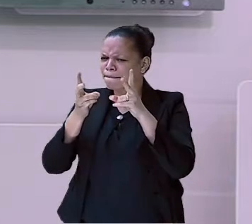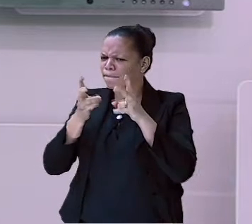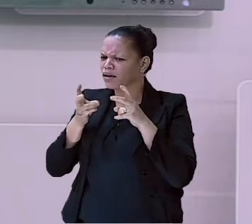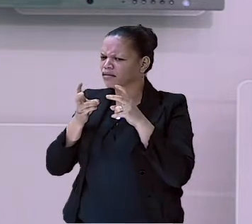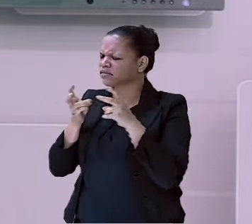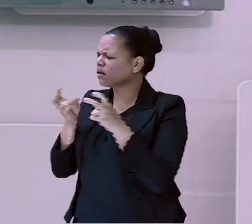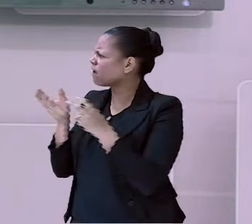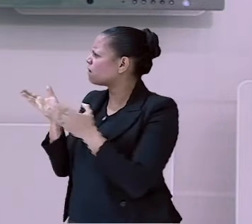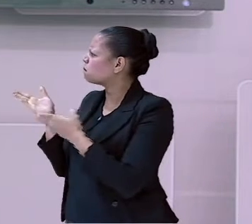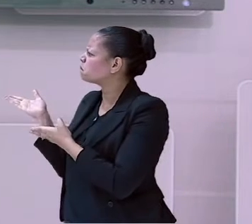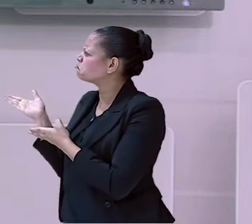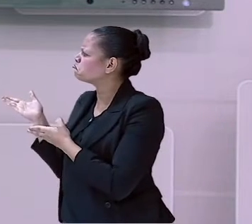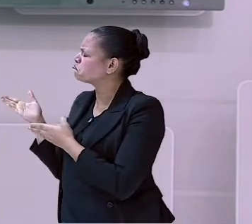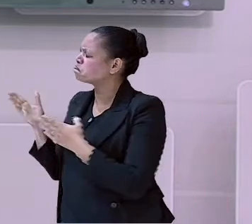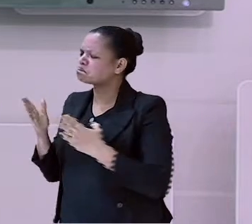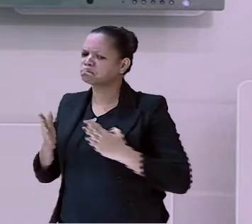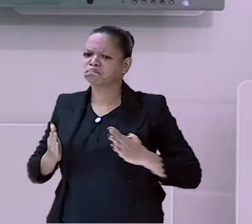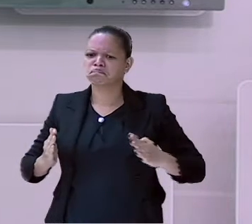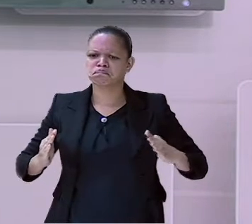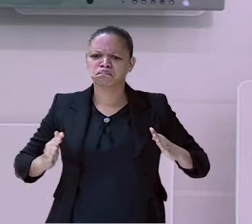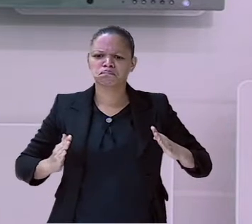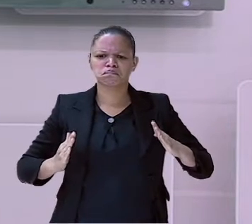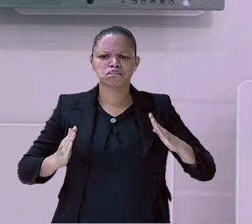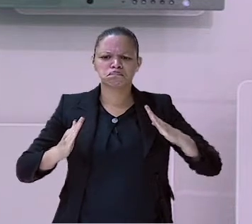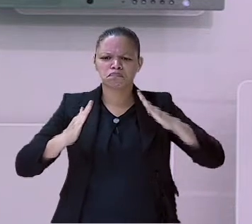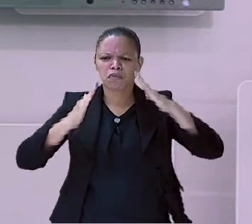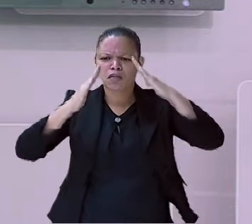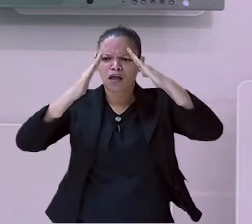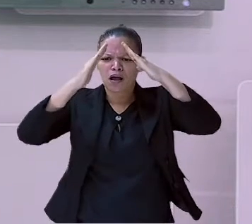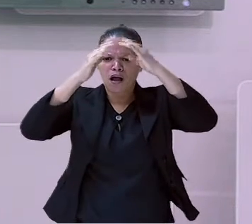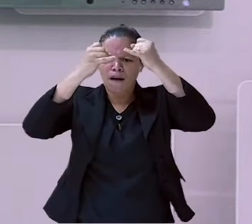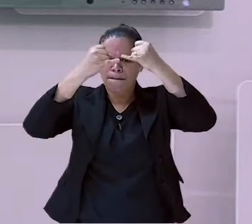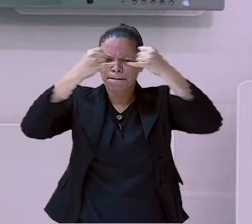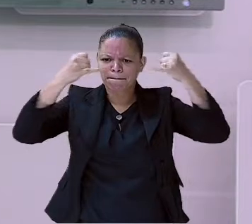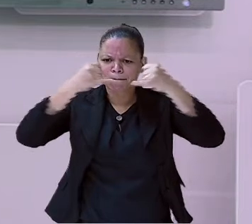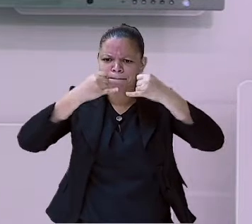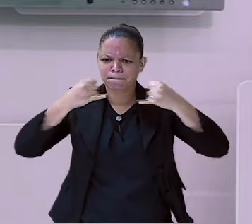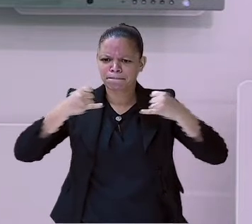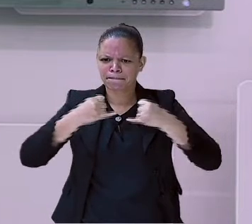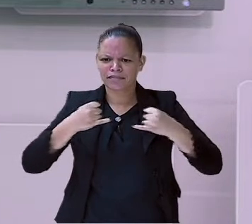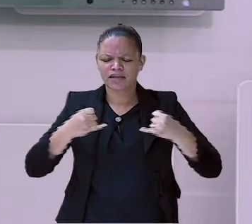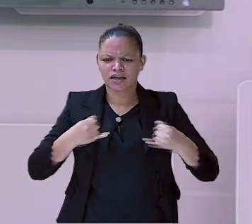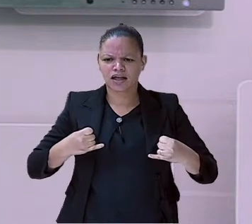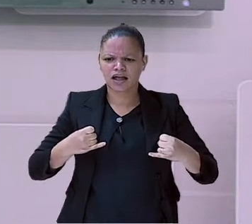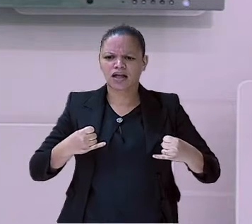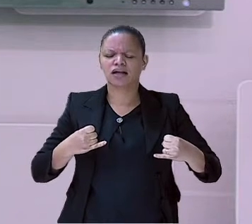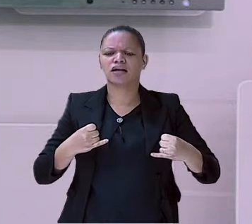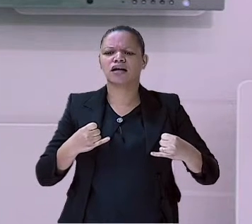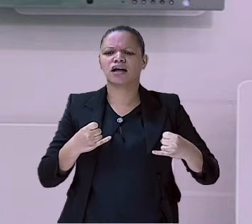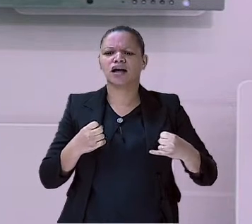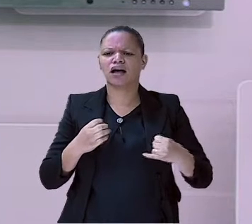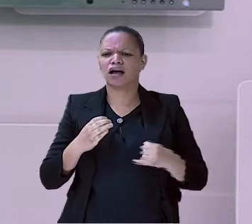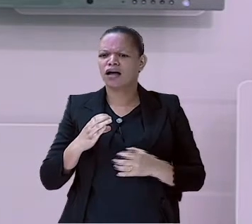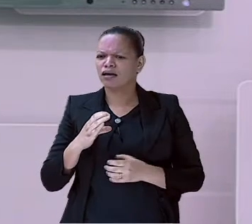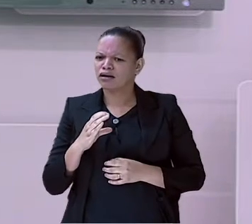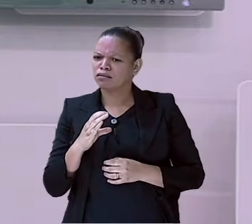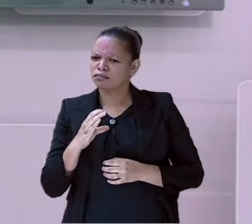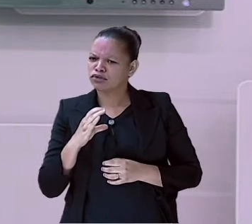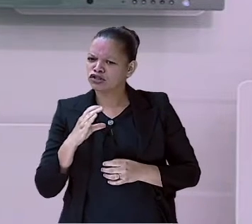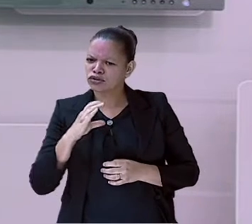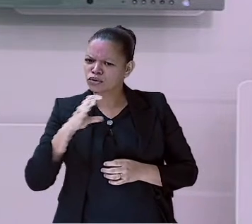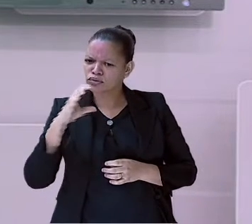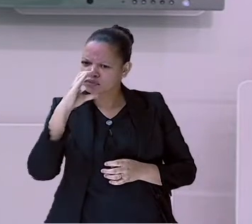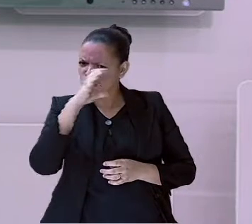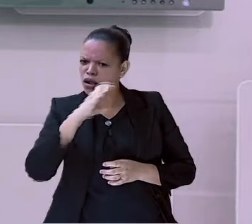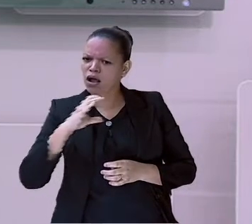que carboidrato você tem 6 porções, aqui verduras, frutas e legumes, a parte aqui das vitaminas e